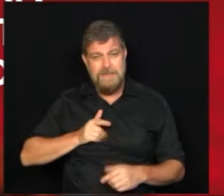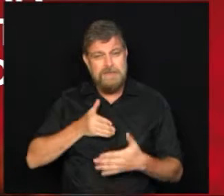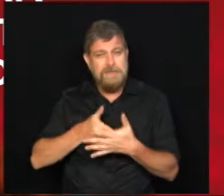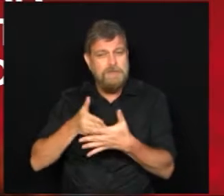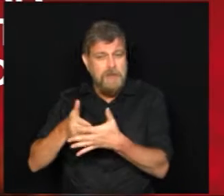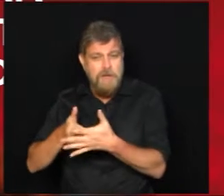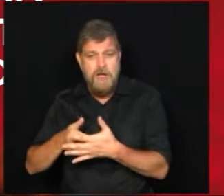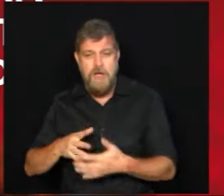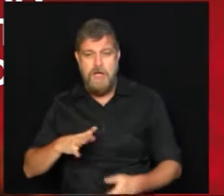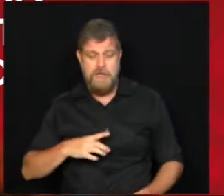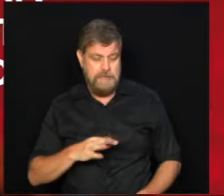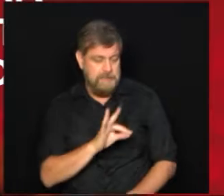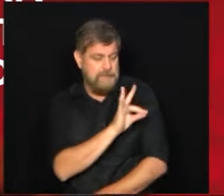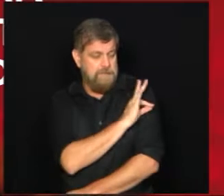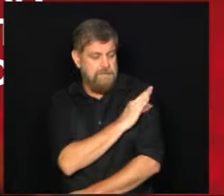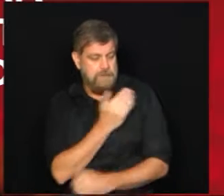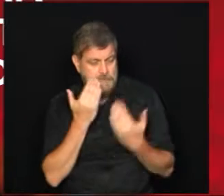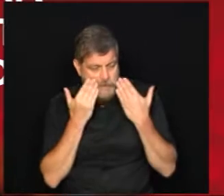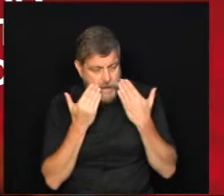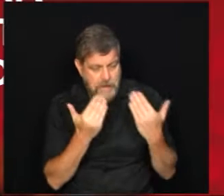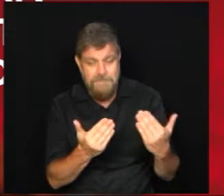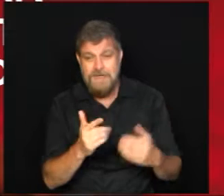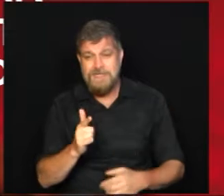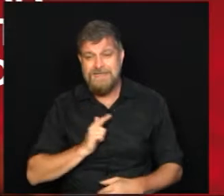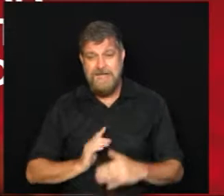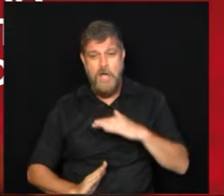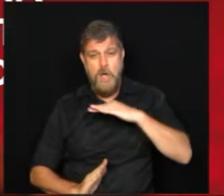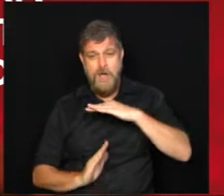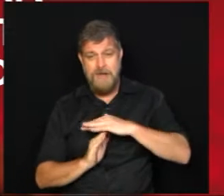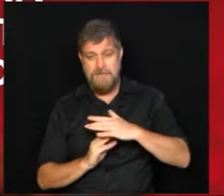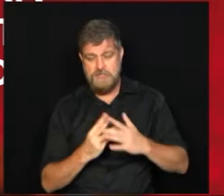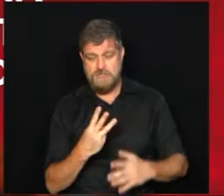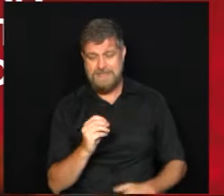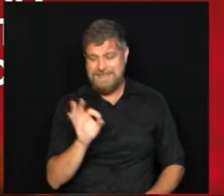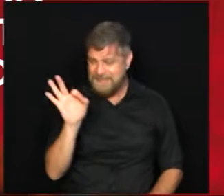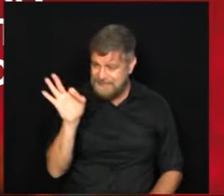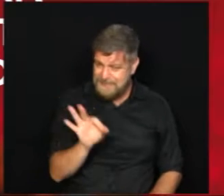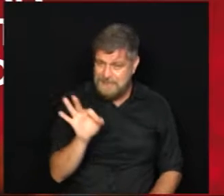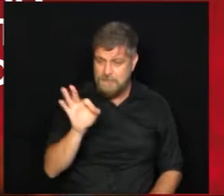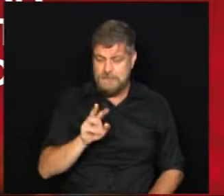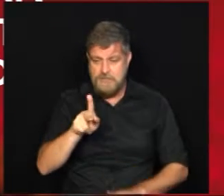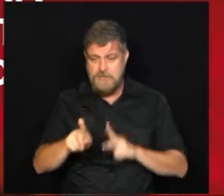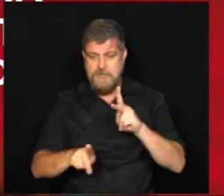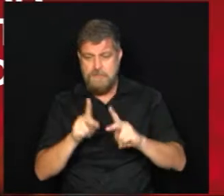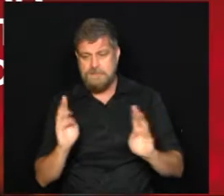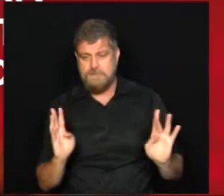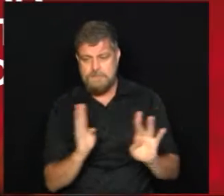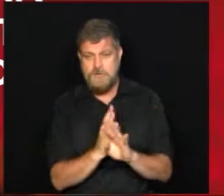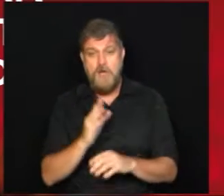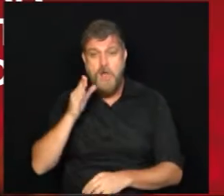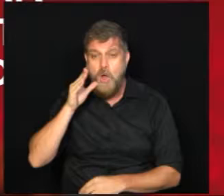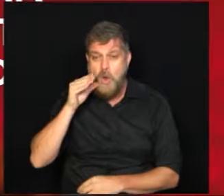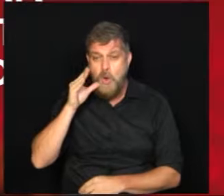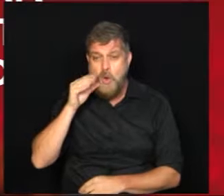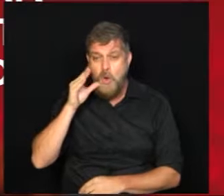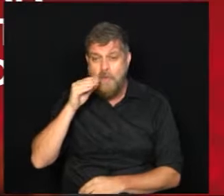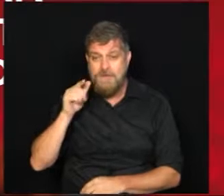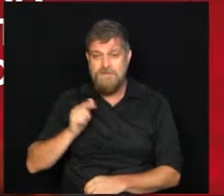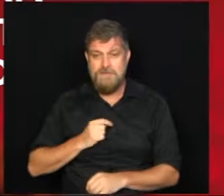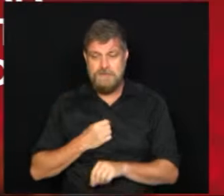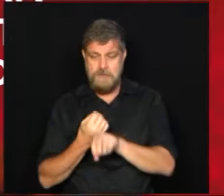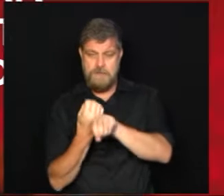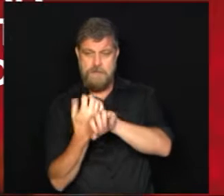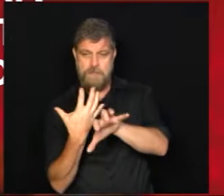por exemplo aqui no Paço Municipal capacidade limitada de trinta por cento e servidores voltarão a fazer o